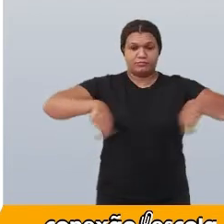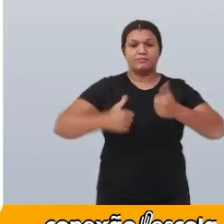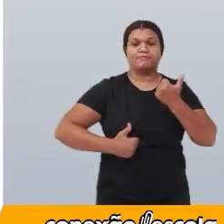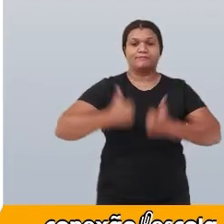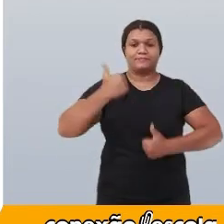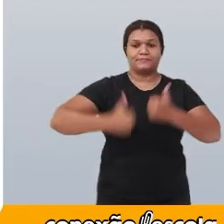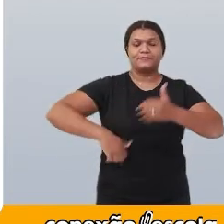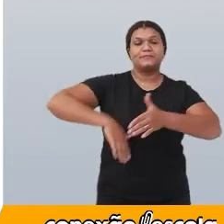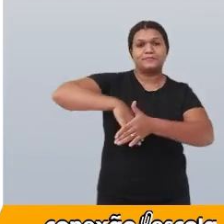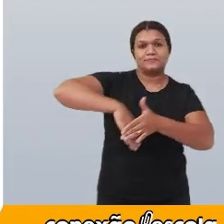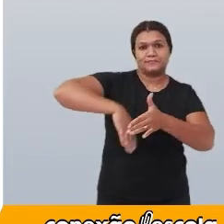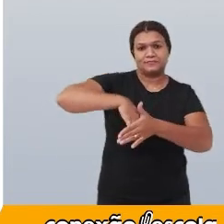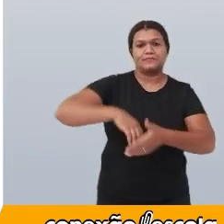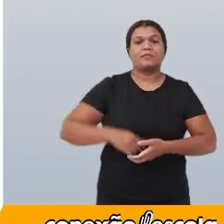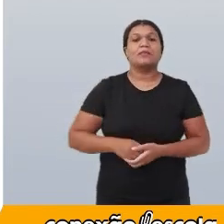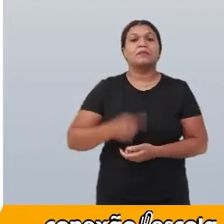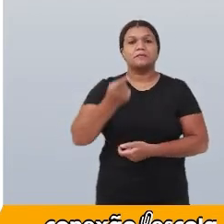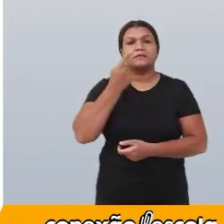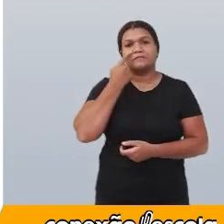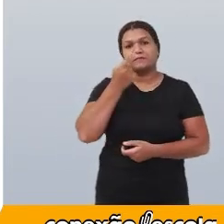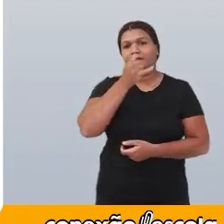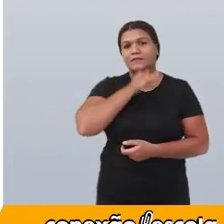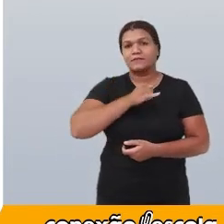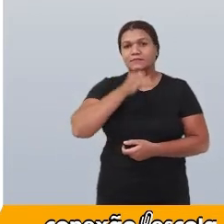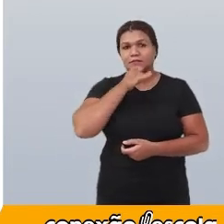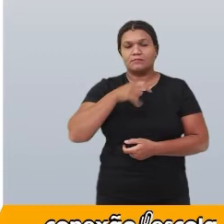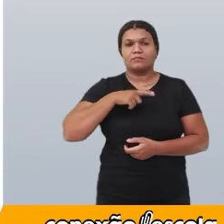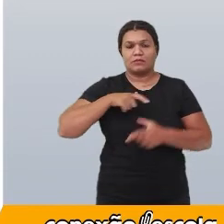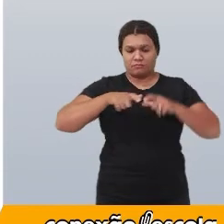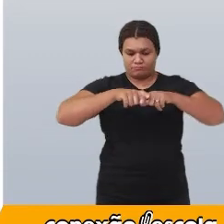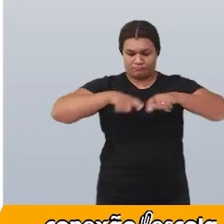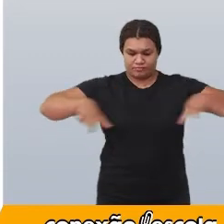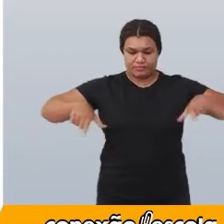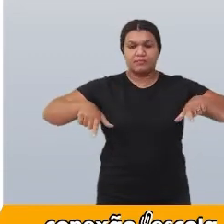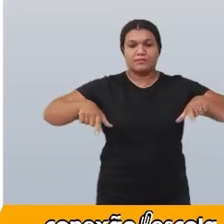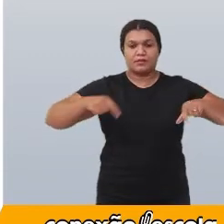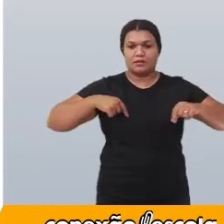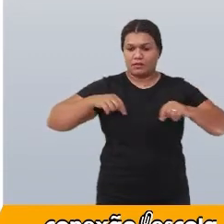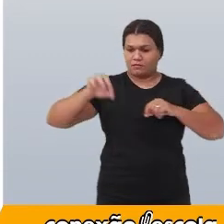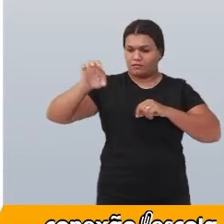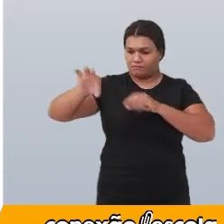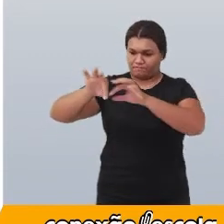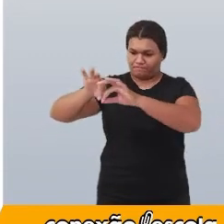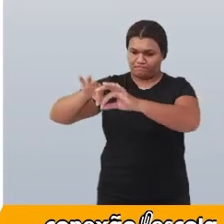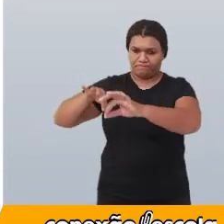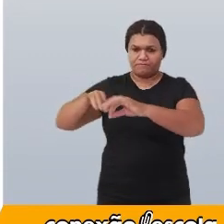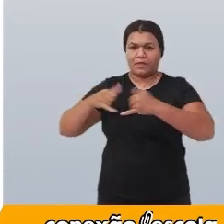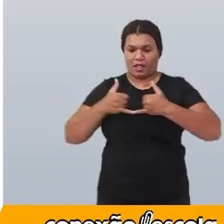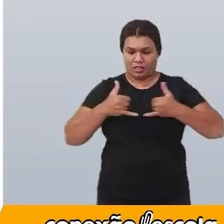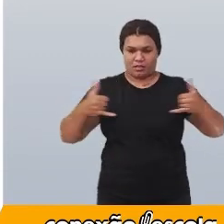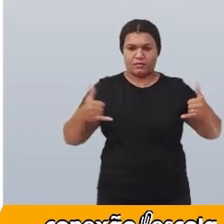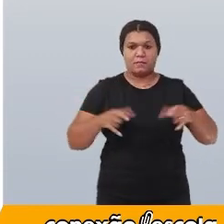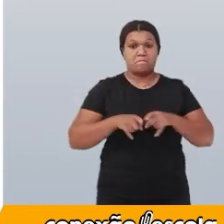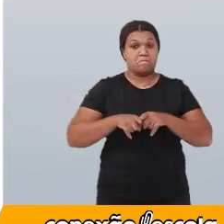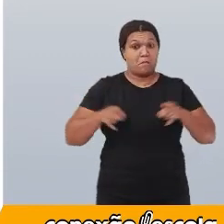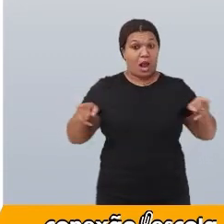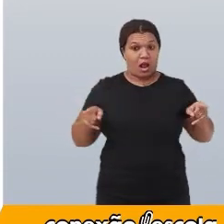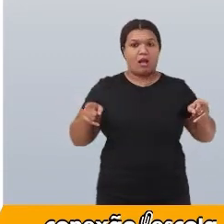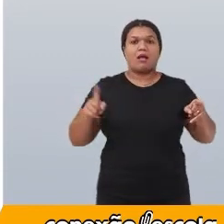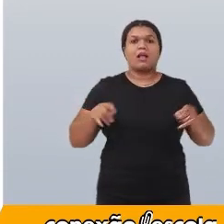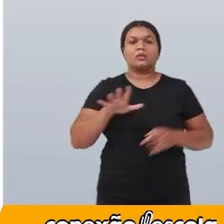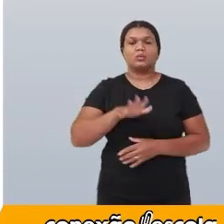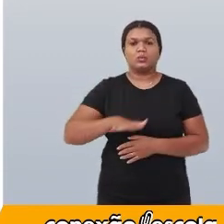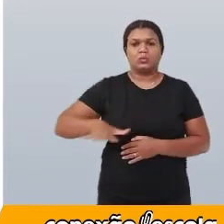futebol. No exemplo que você vai ver, ele está demarcado com várias linhas. A maior é a área